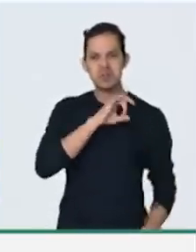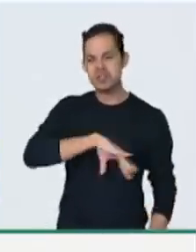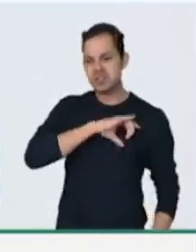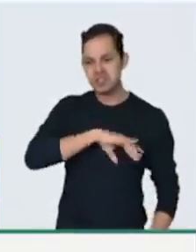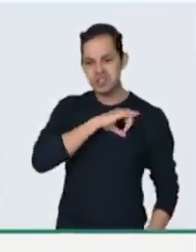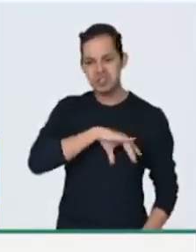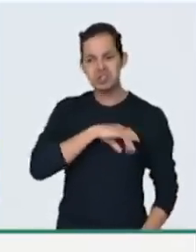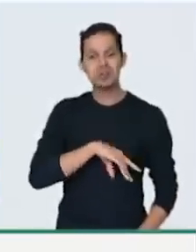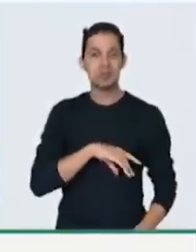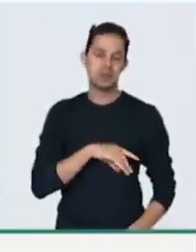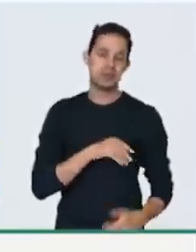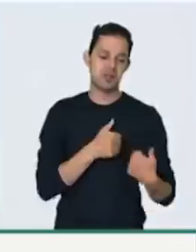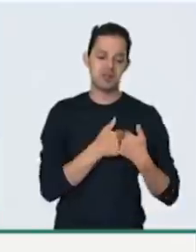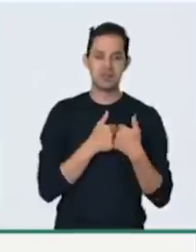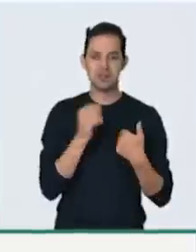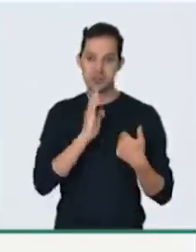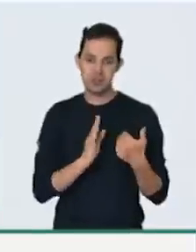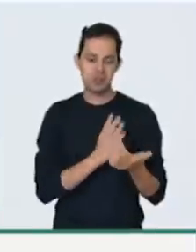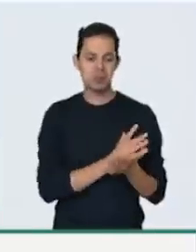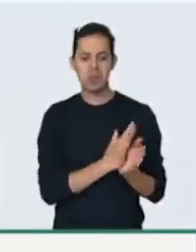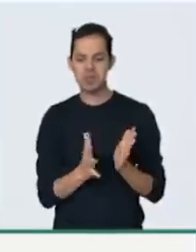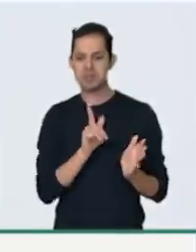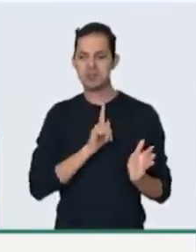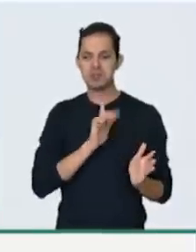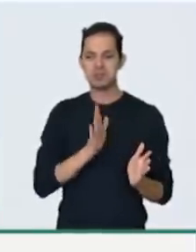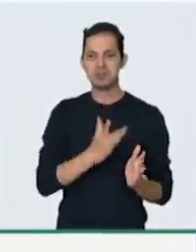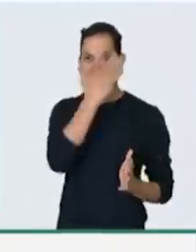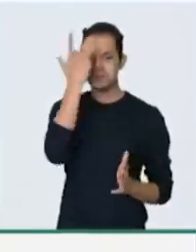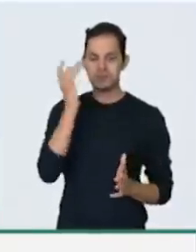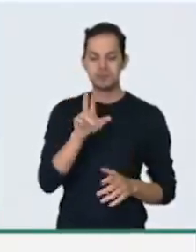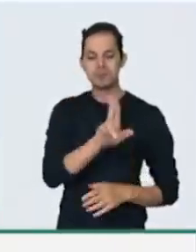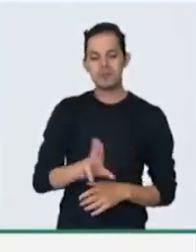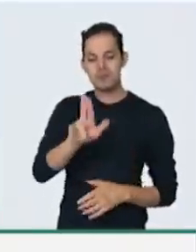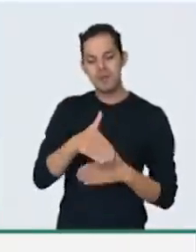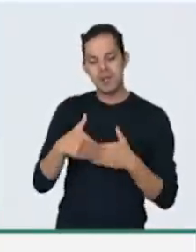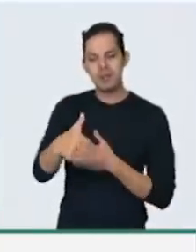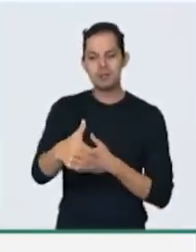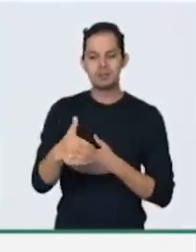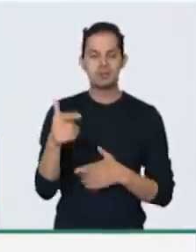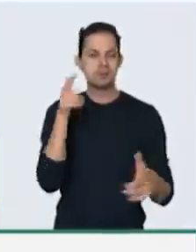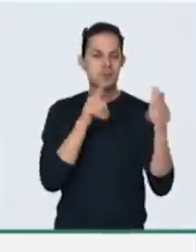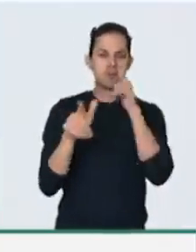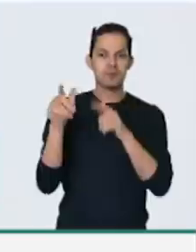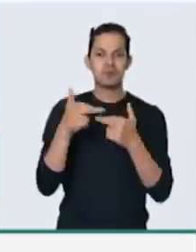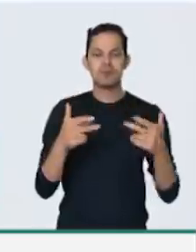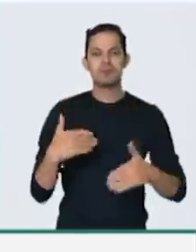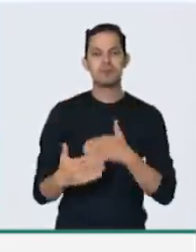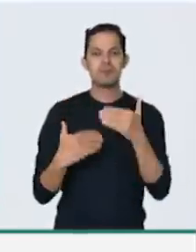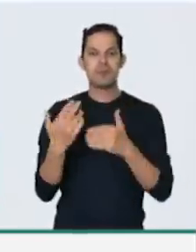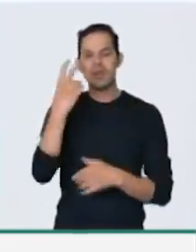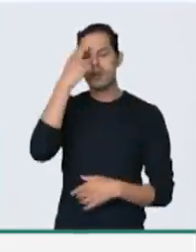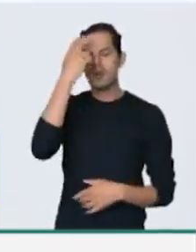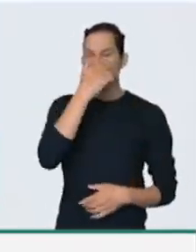melhores exemplos disso, também já tem esse processo, que é justamente para o sujeito já começar a usufruir dos ganhos daquele desenvolvimento intelectual,